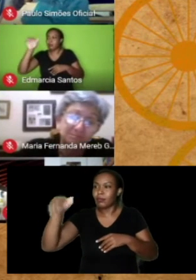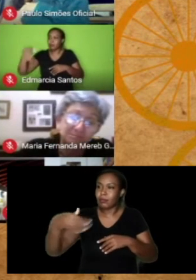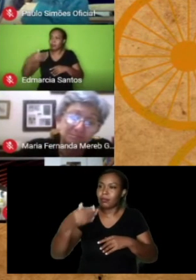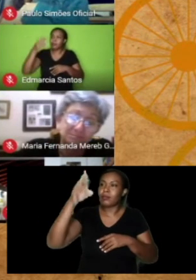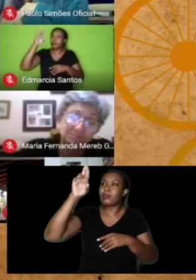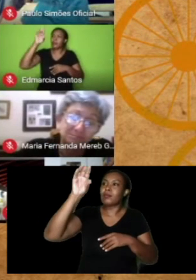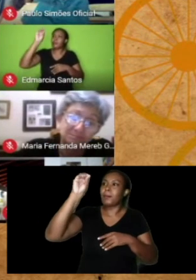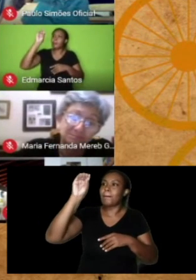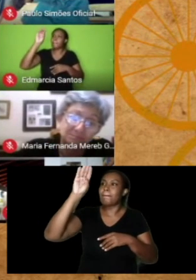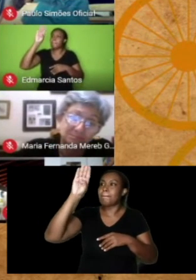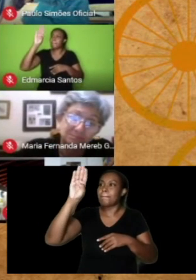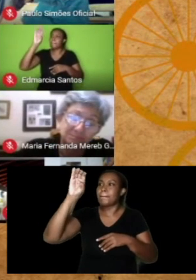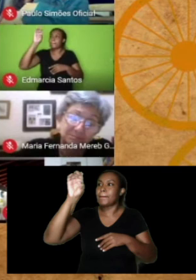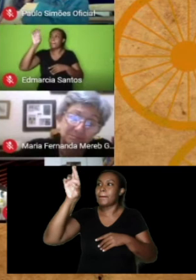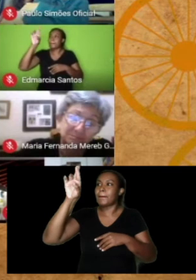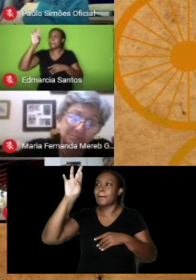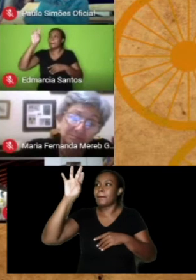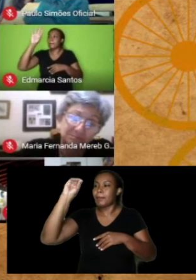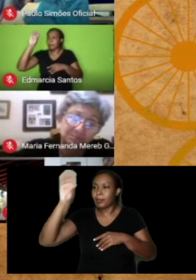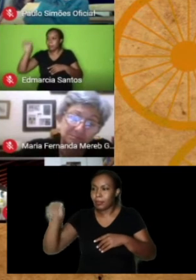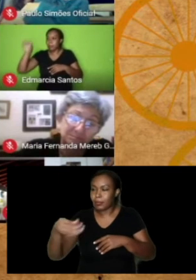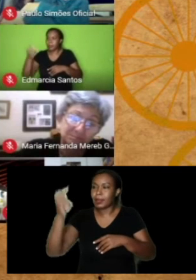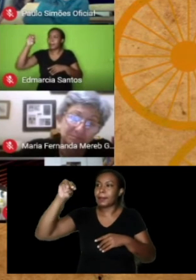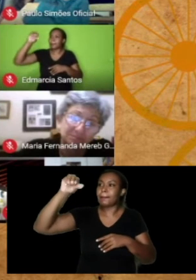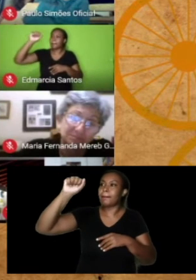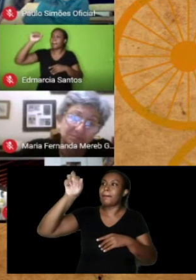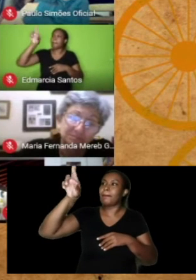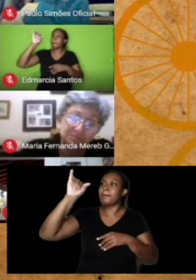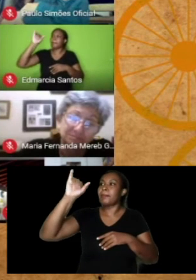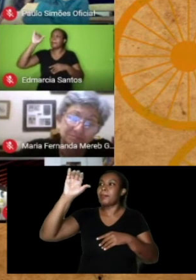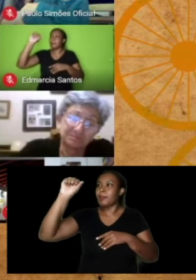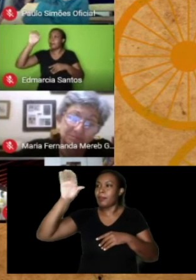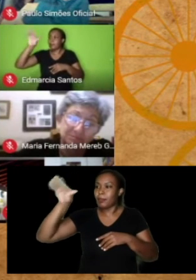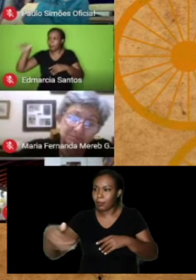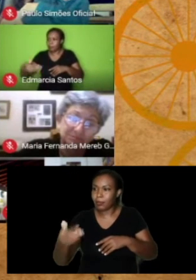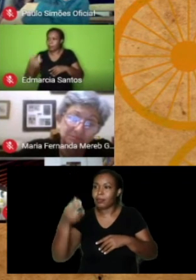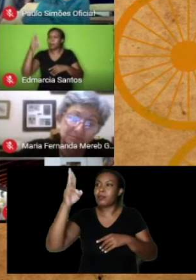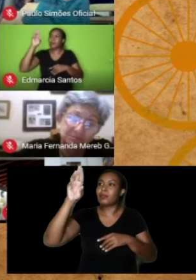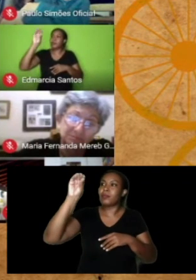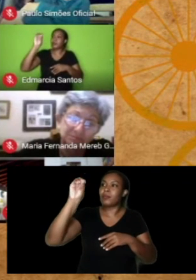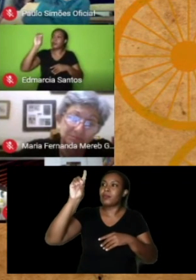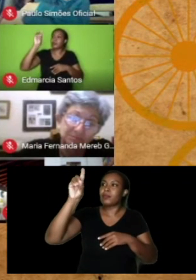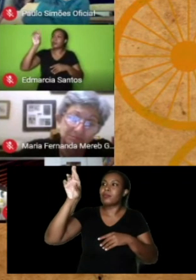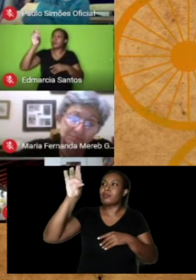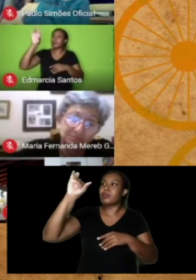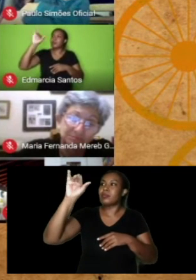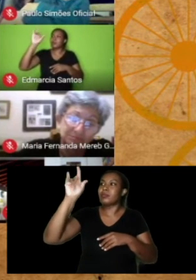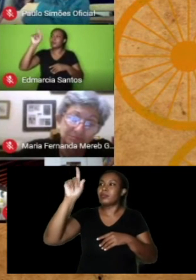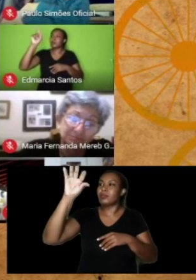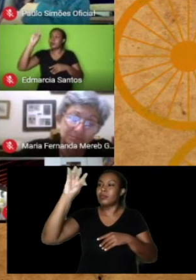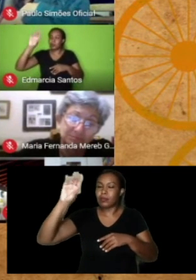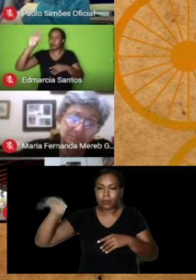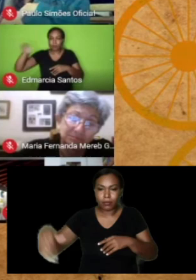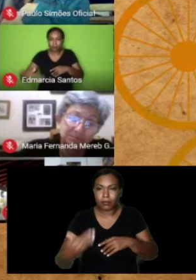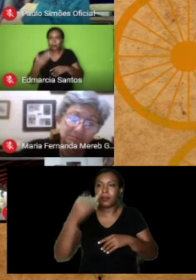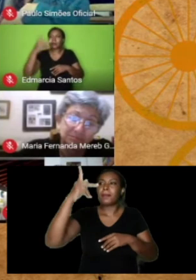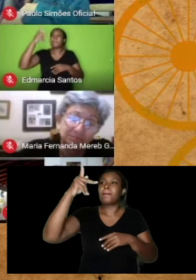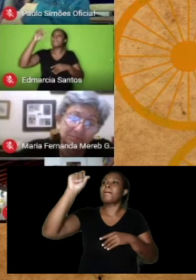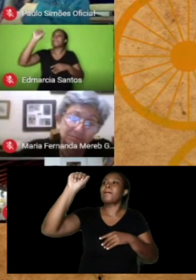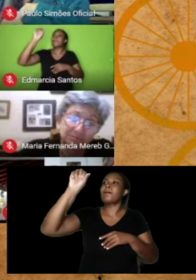Figueiredo, Maria Madalena Greco, Rodrigo Pedroso Fernandes, Rafael Vital e Paulo